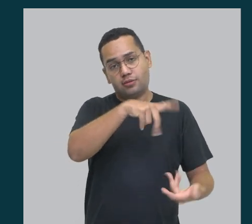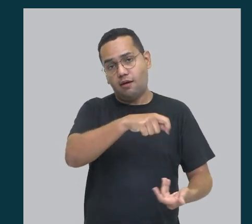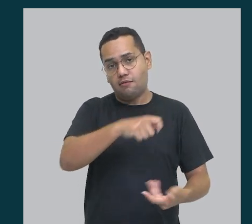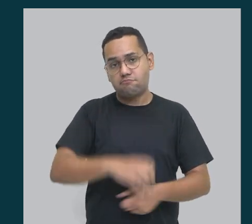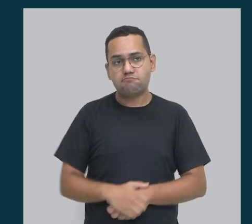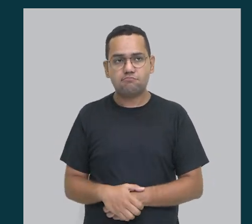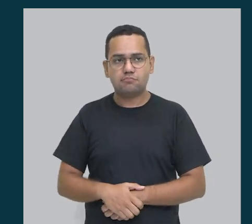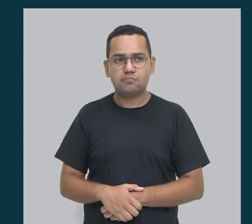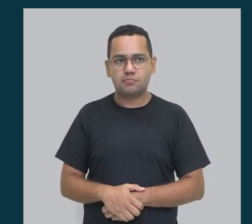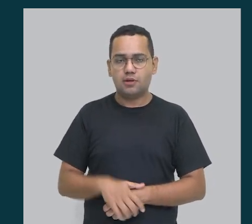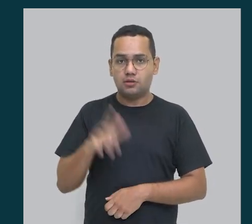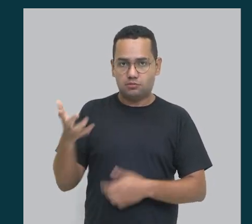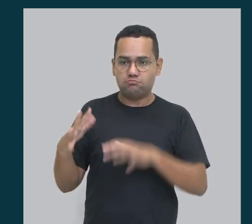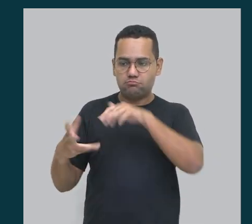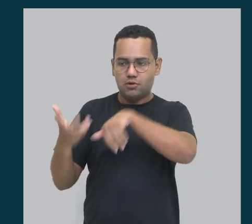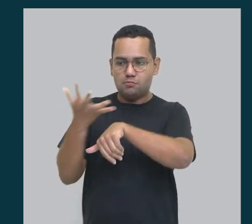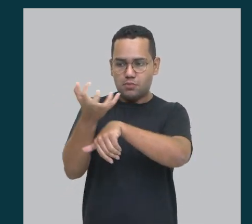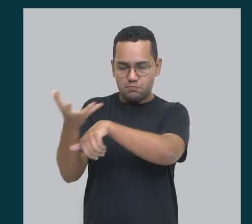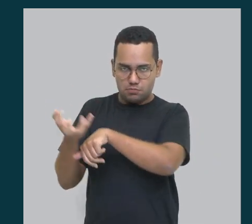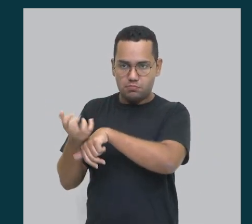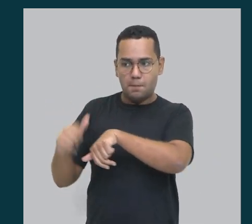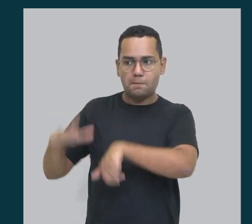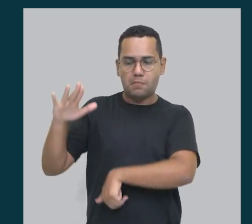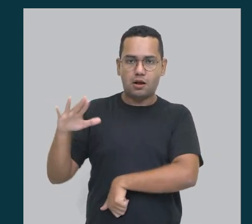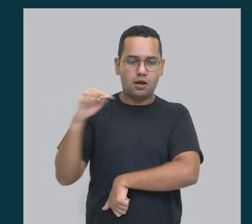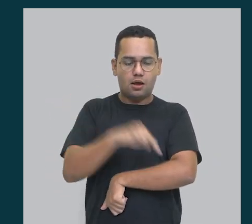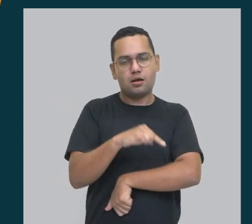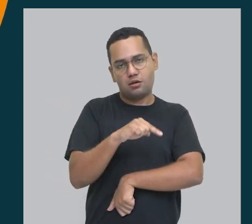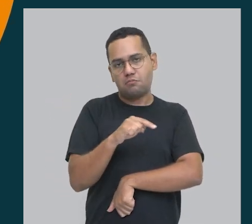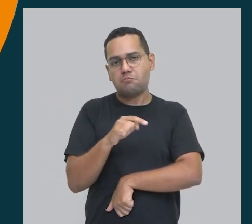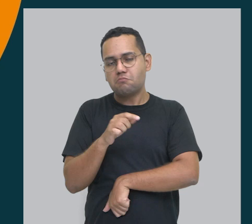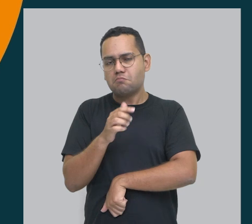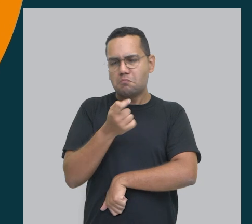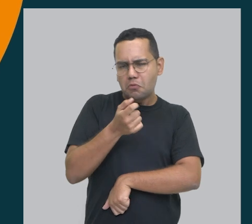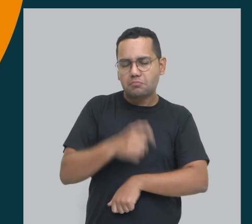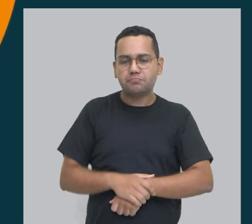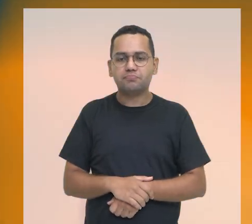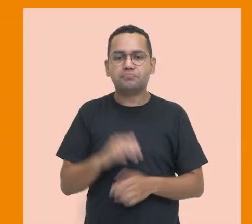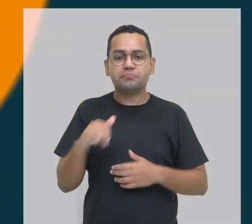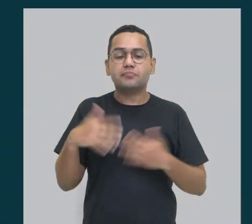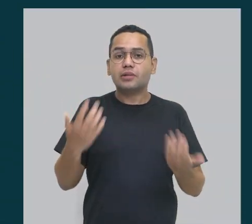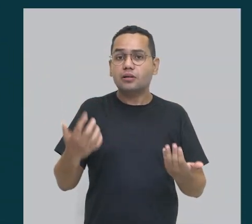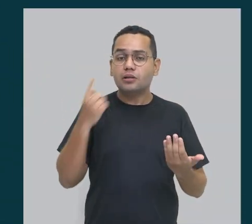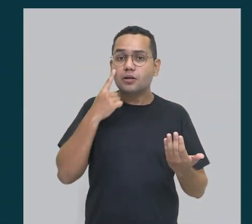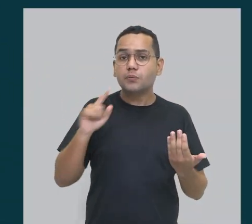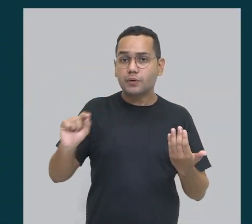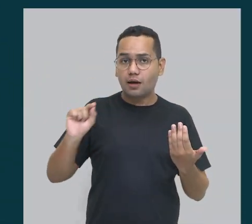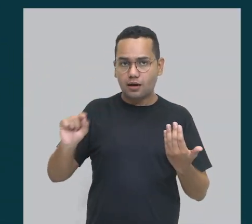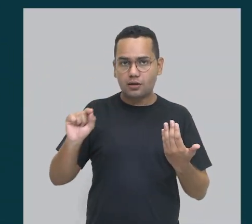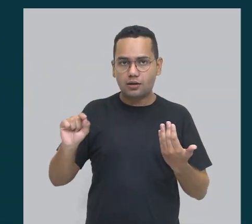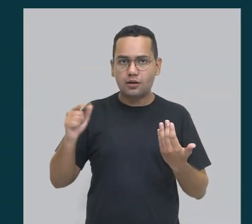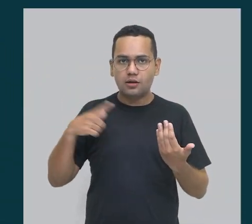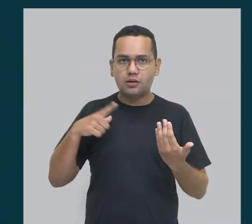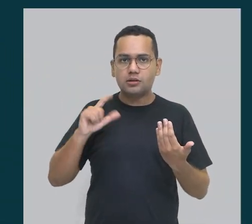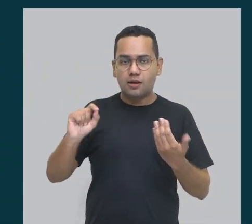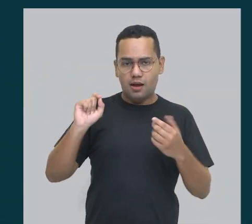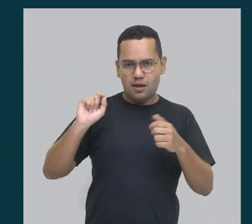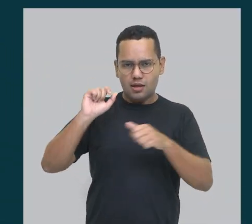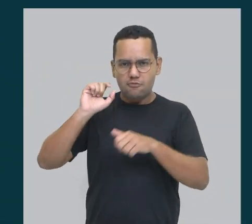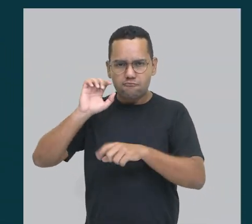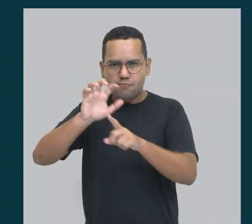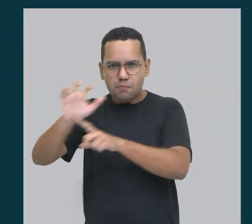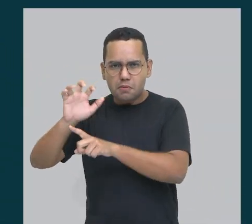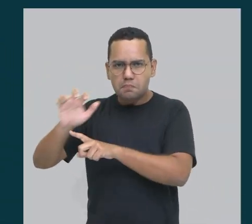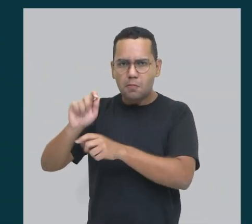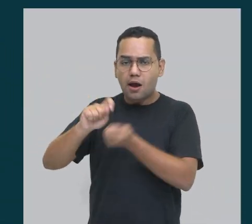gravitacional que a gente experimenta aqui na Terra. Por outro lado, como tem o processo de fusão nuclear, que eu falei para vocês, resultado da